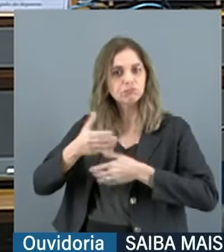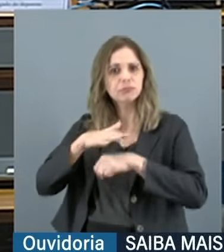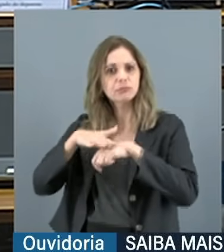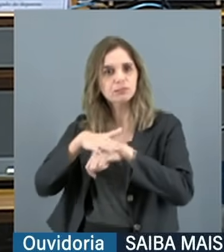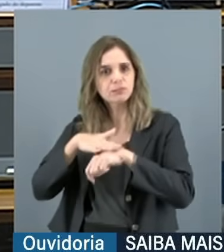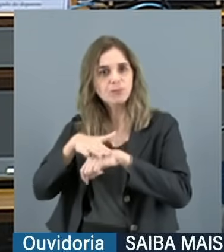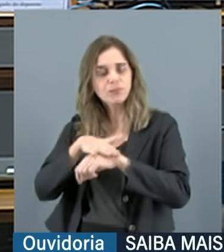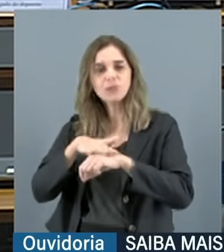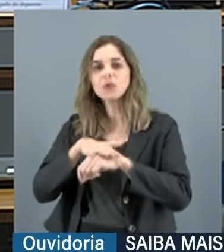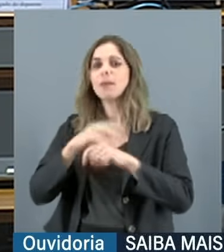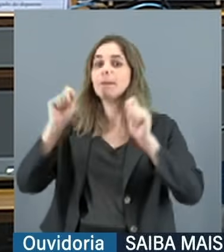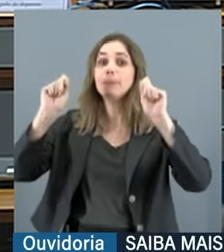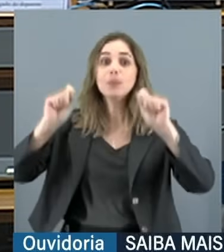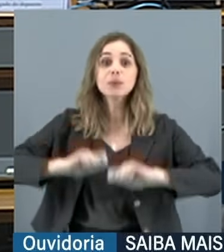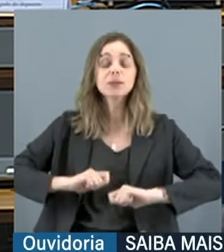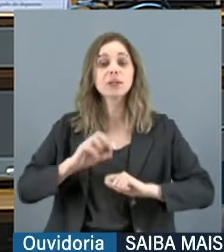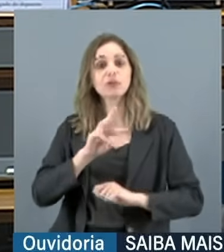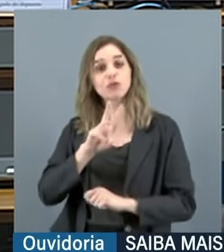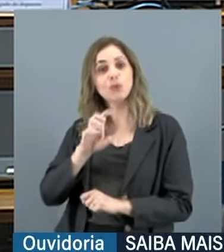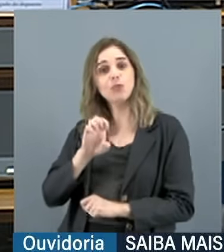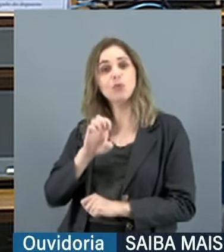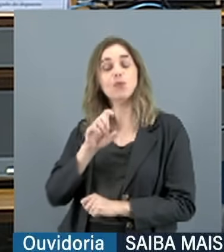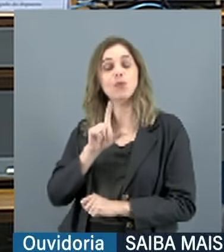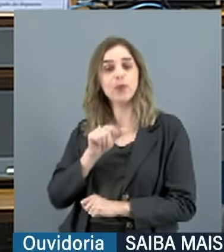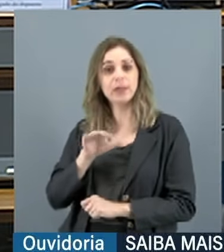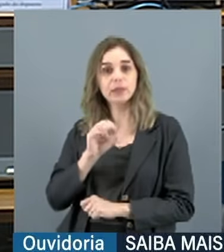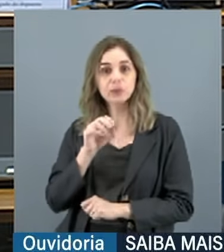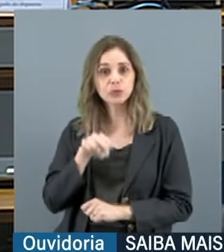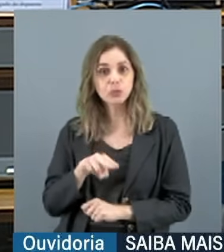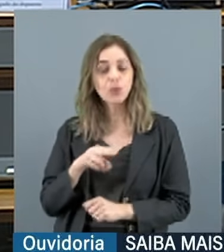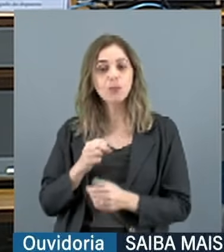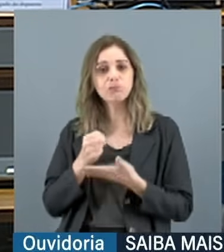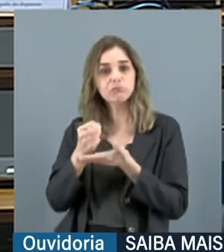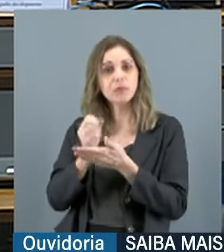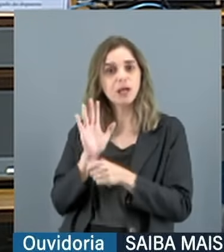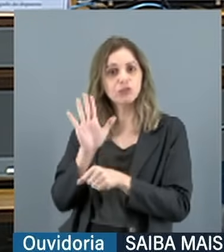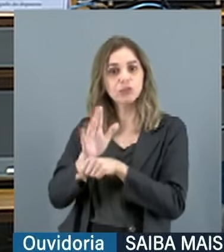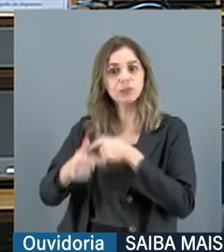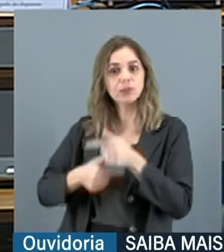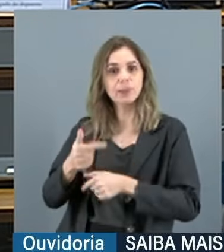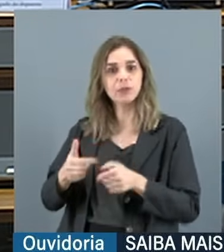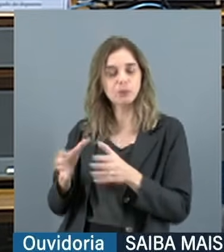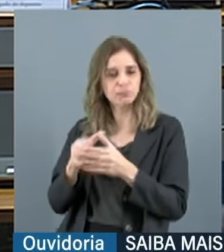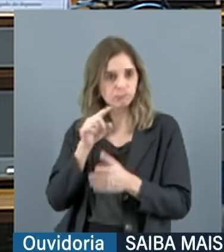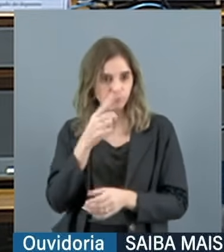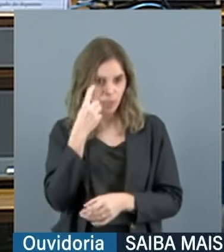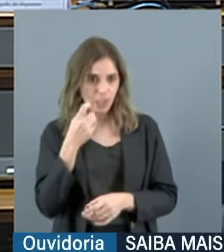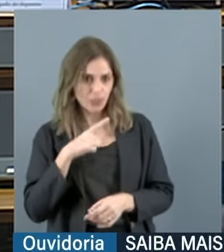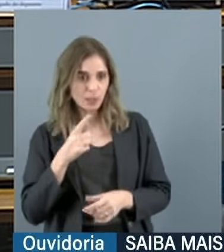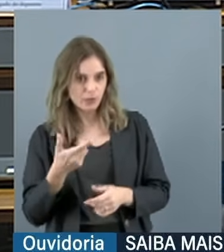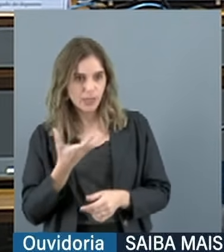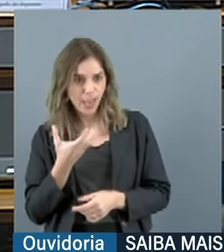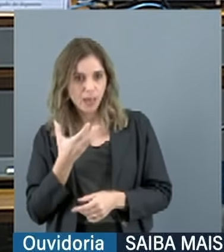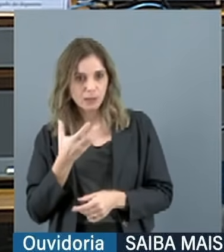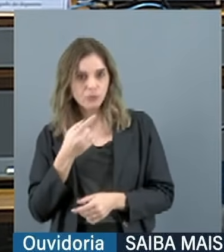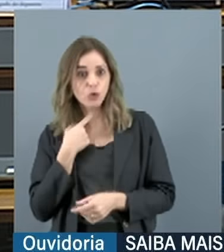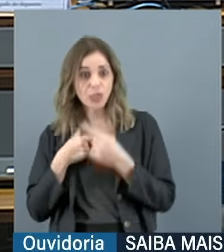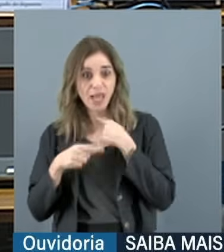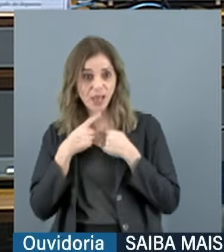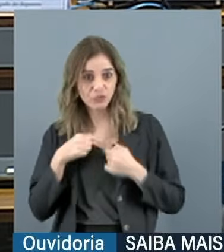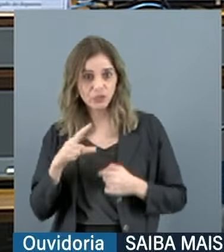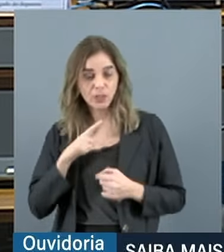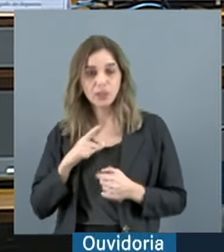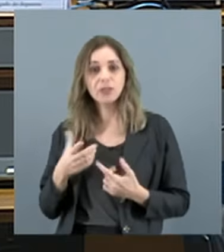de o senhor Wellington contribuir com os trabalhos desta comissão. O senhor tem esse interesse, senhor Wellington? Senadora, eu